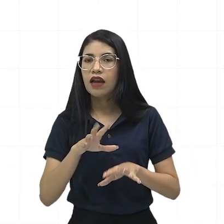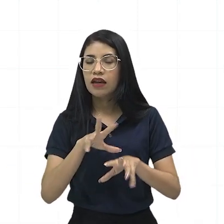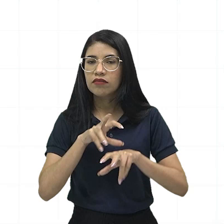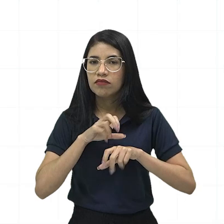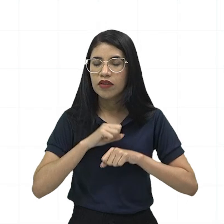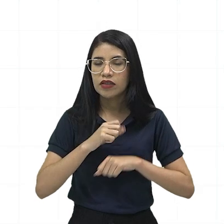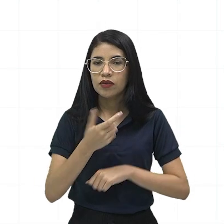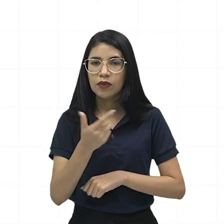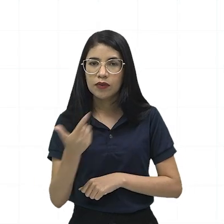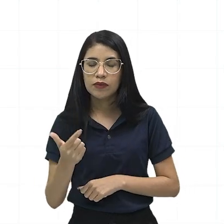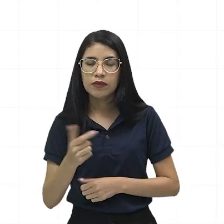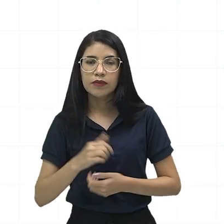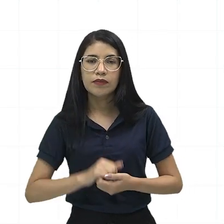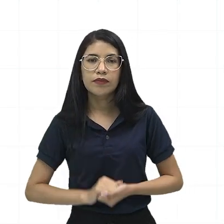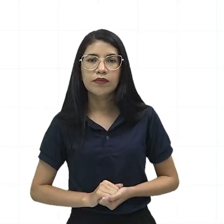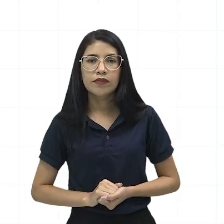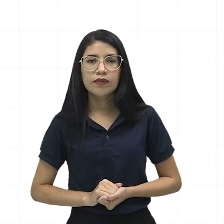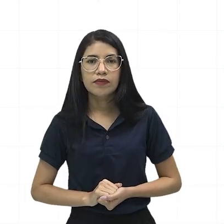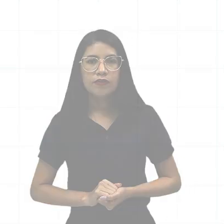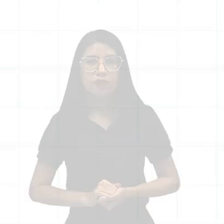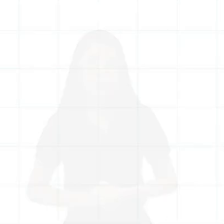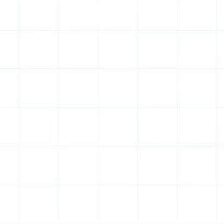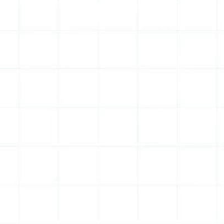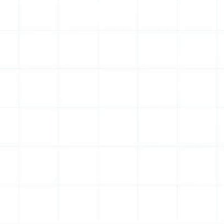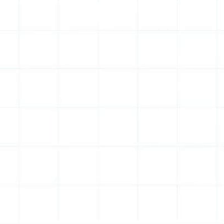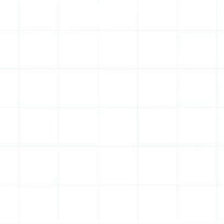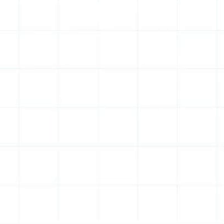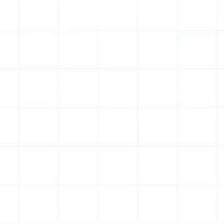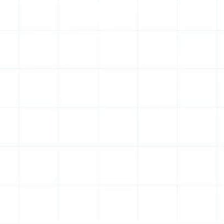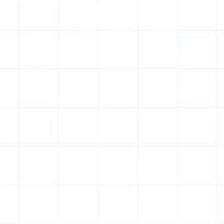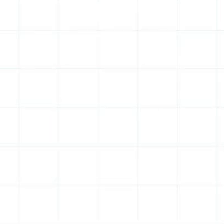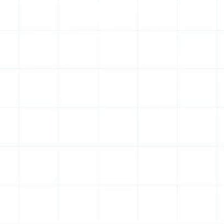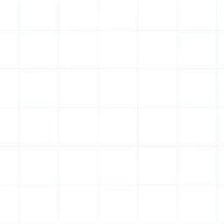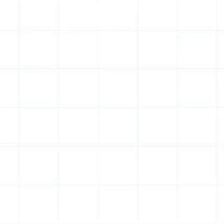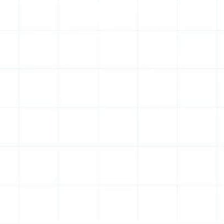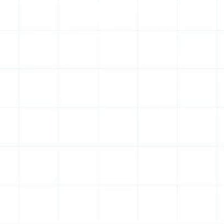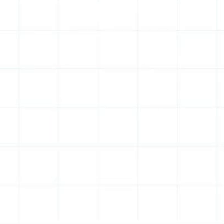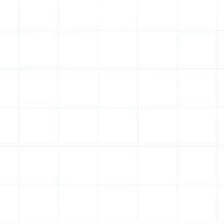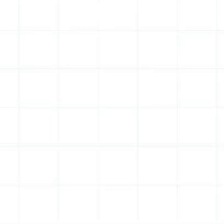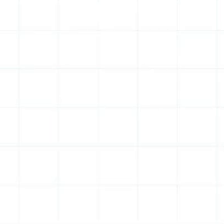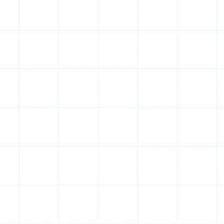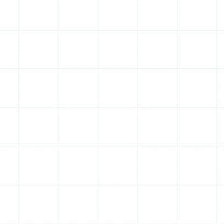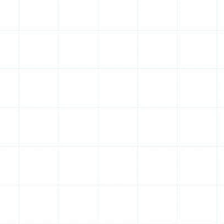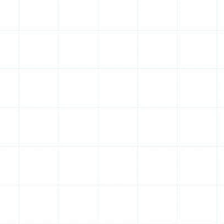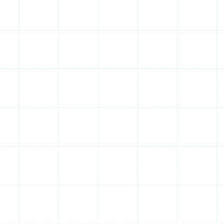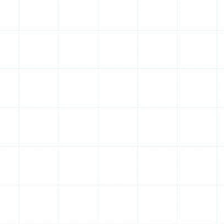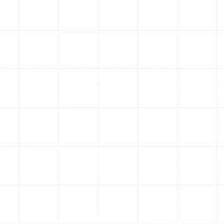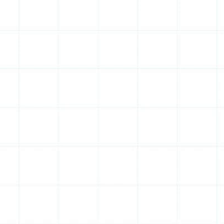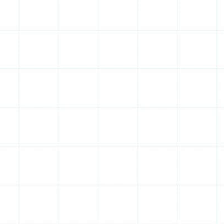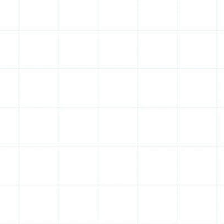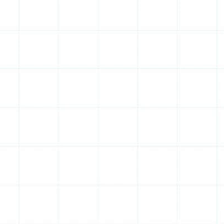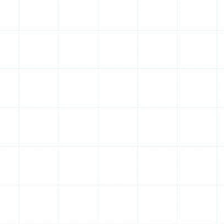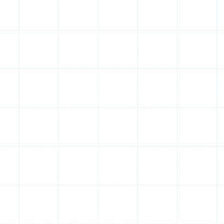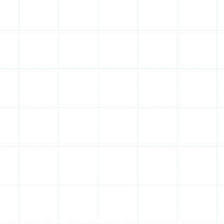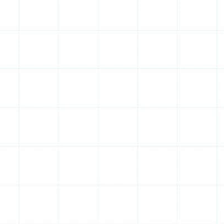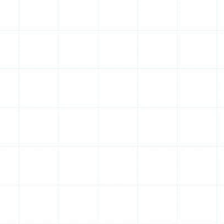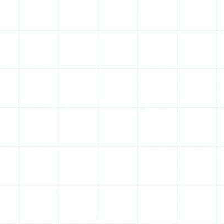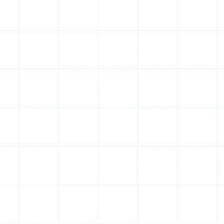há presença ou não desse micro-organismo. E o tratamento? O uso de antibióticos